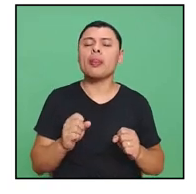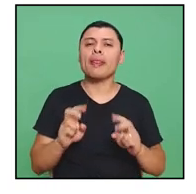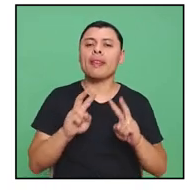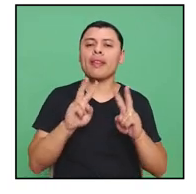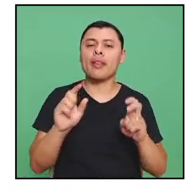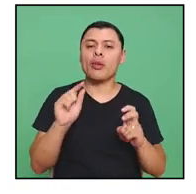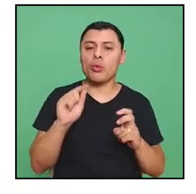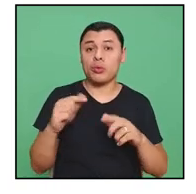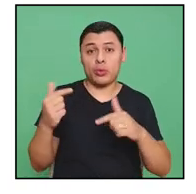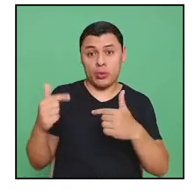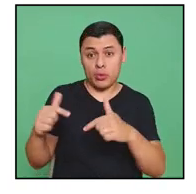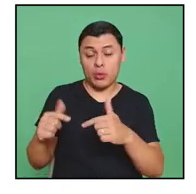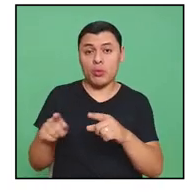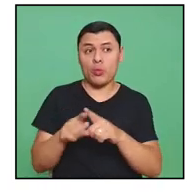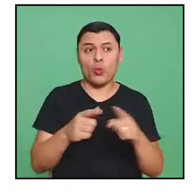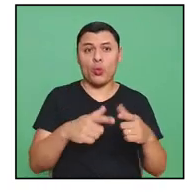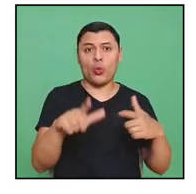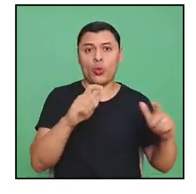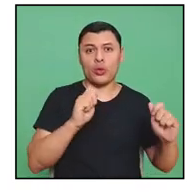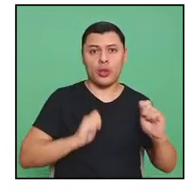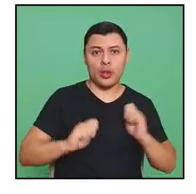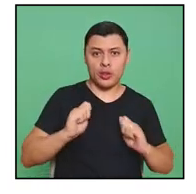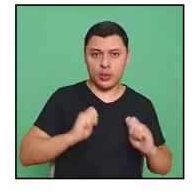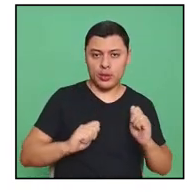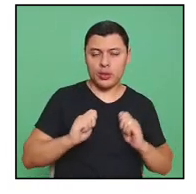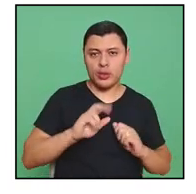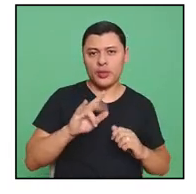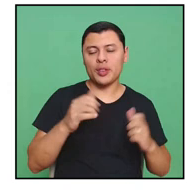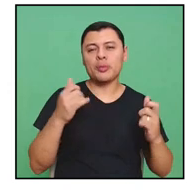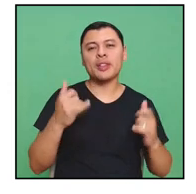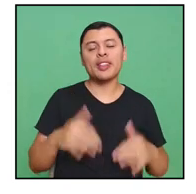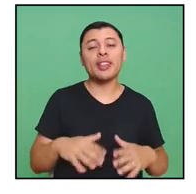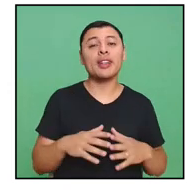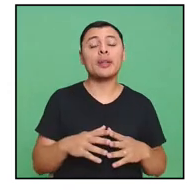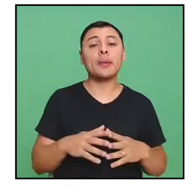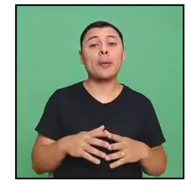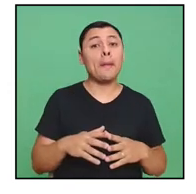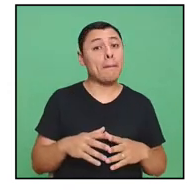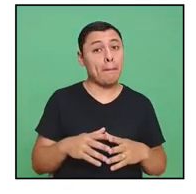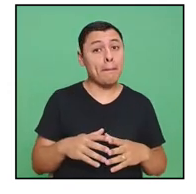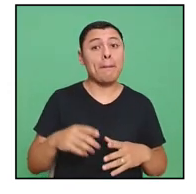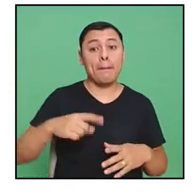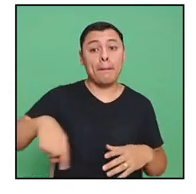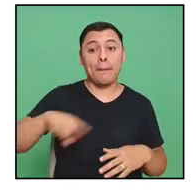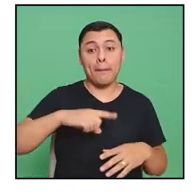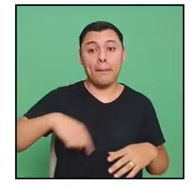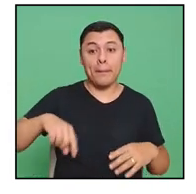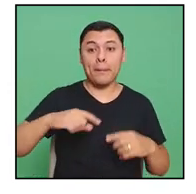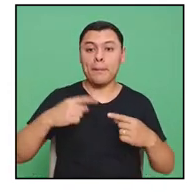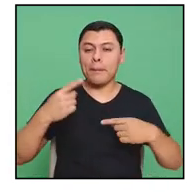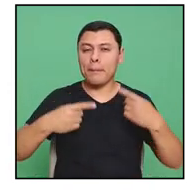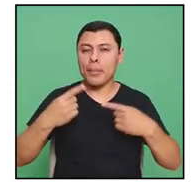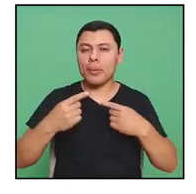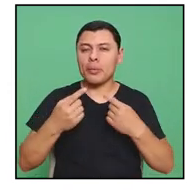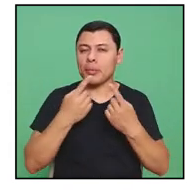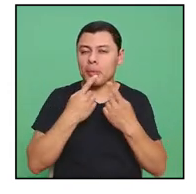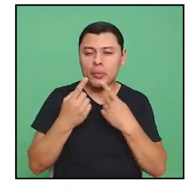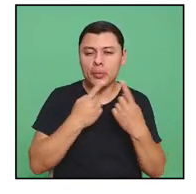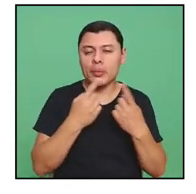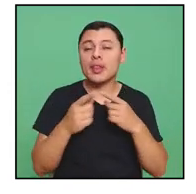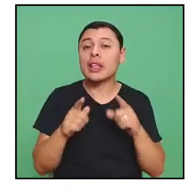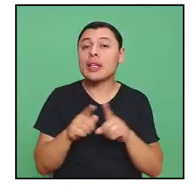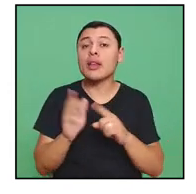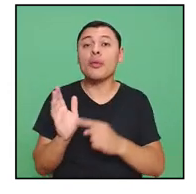só meu trabalho, mas os outros artistas também. E a gente deve entrar numa discussão e apresentar